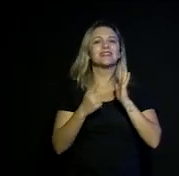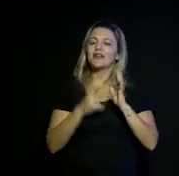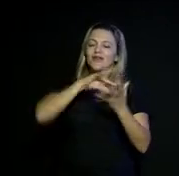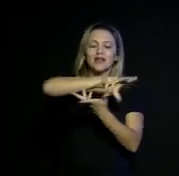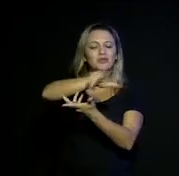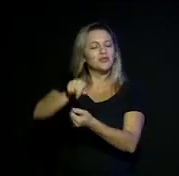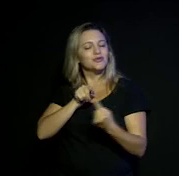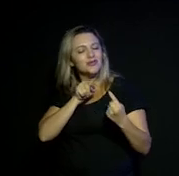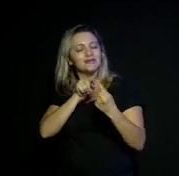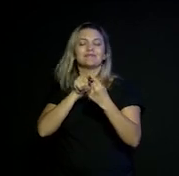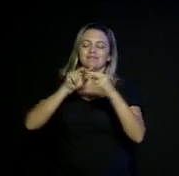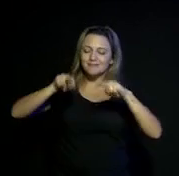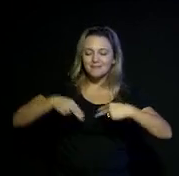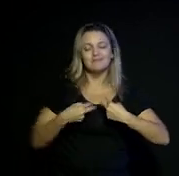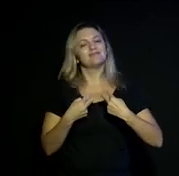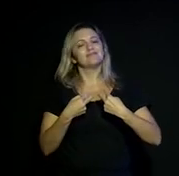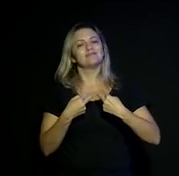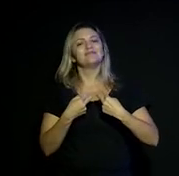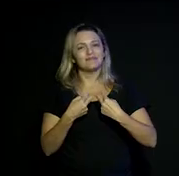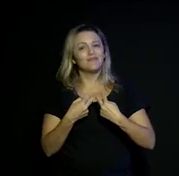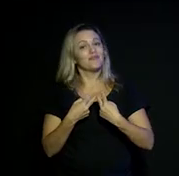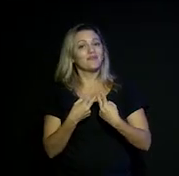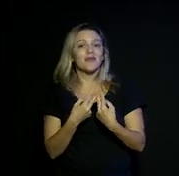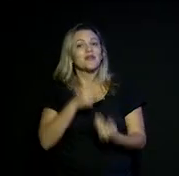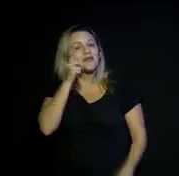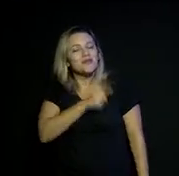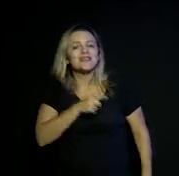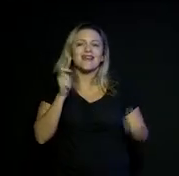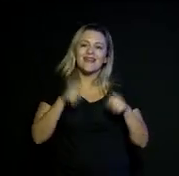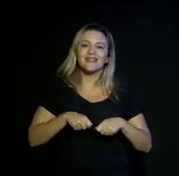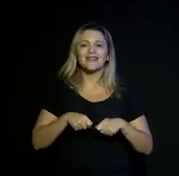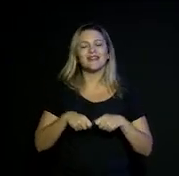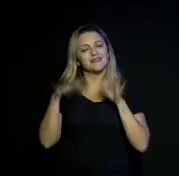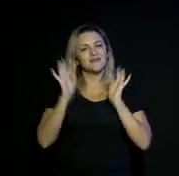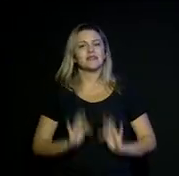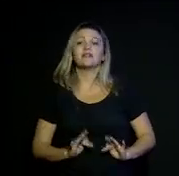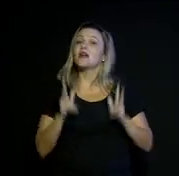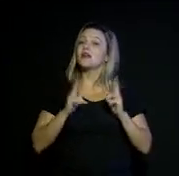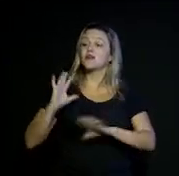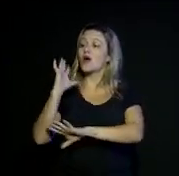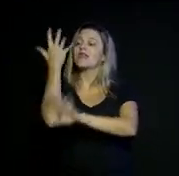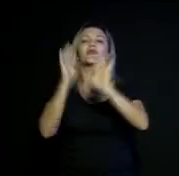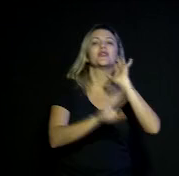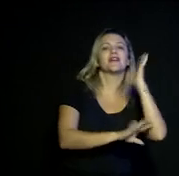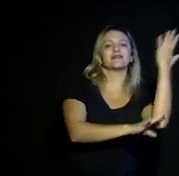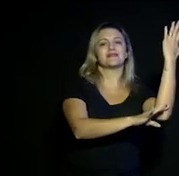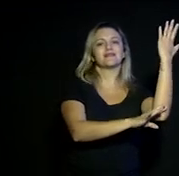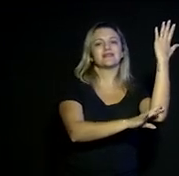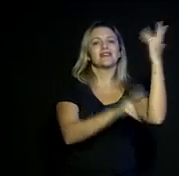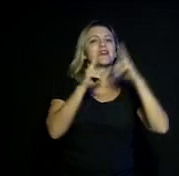mundo. E a cada ser se realiza sendo aquilo que é. A natureza chega e